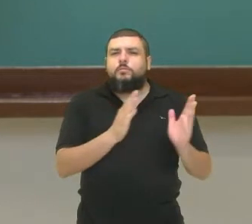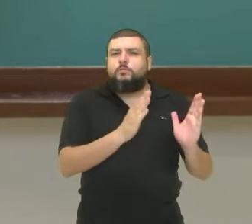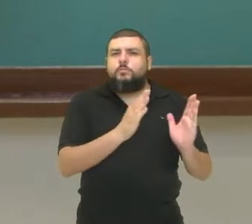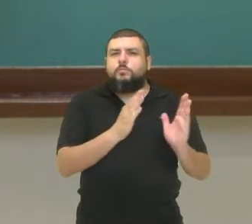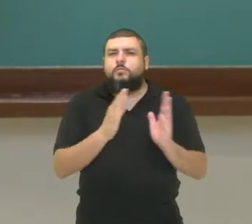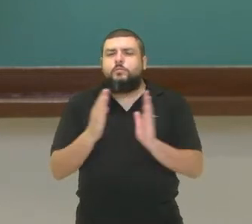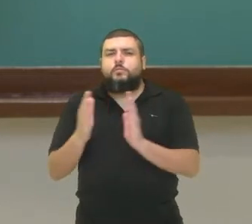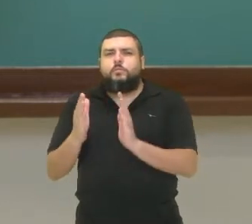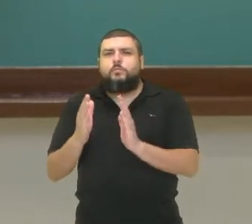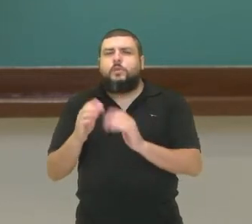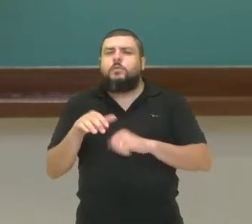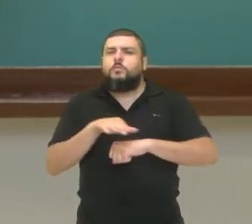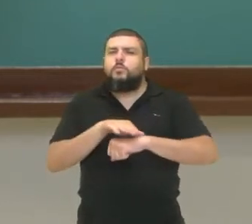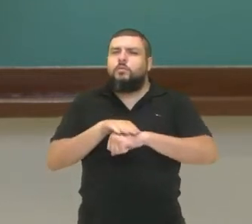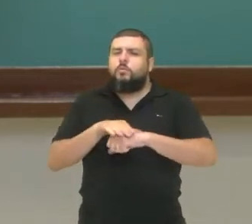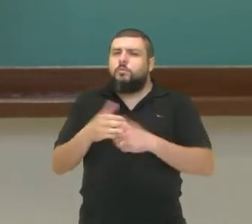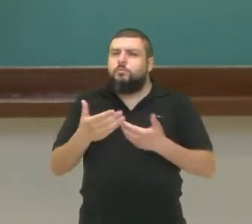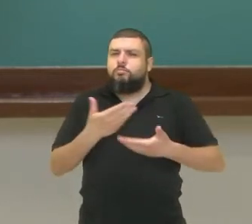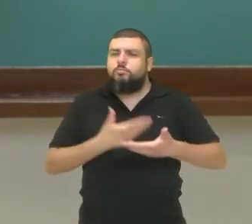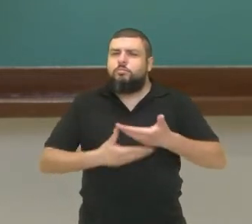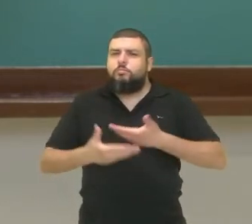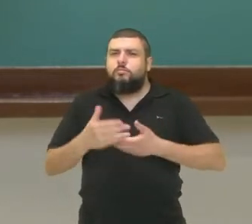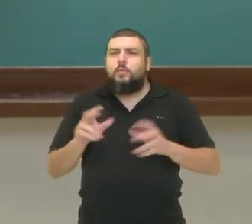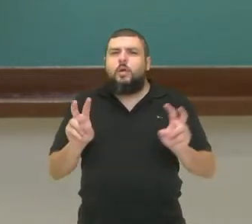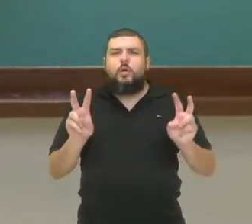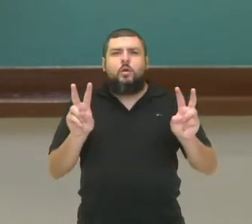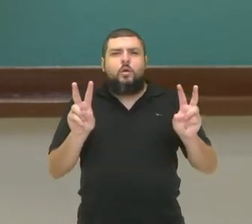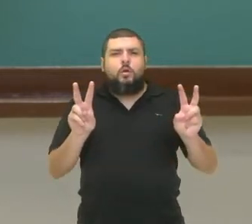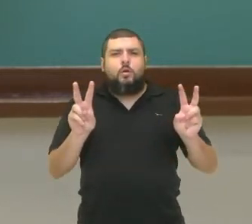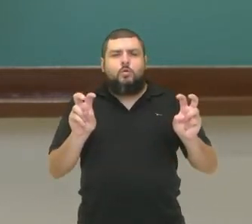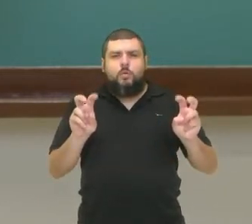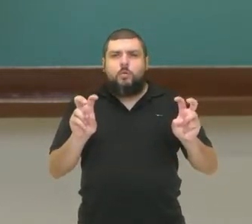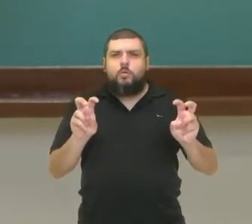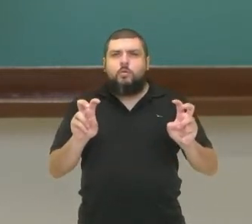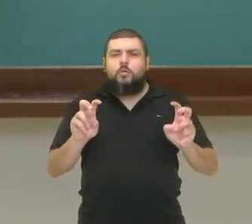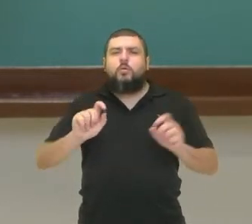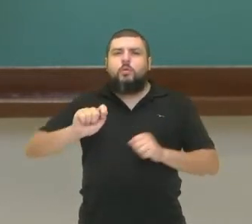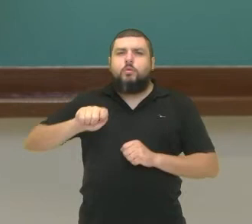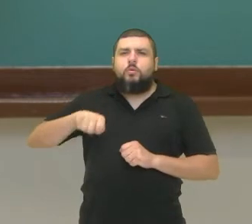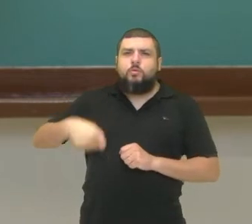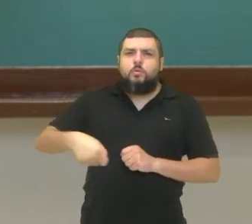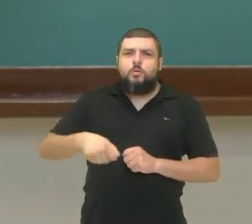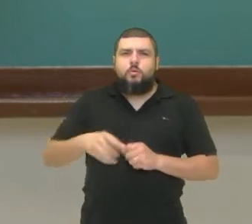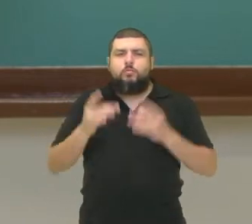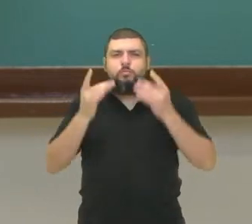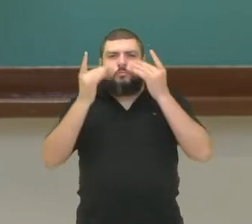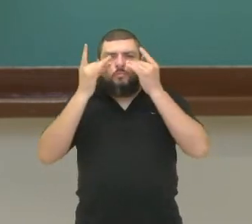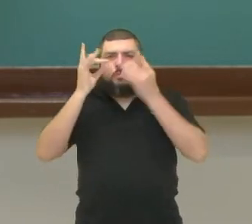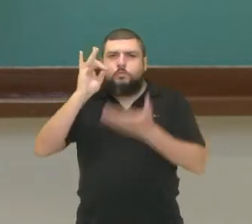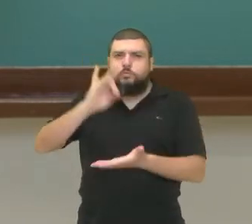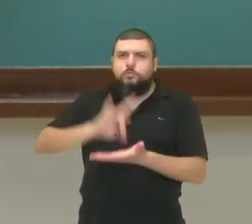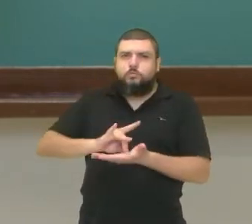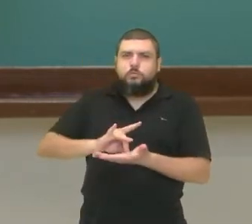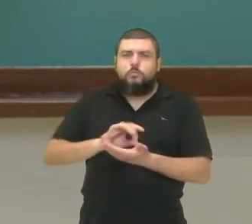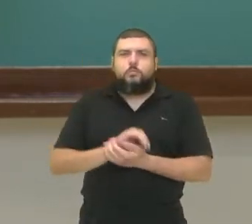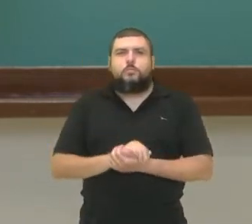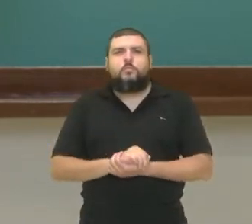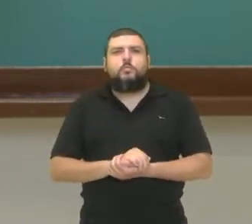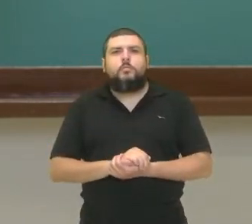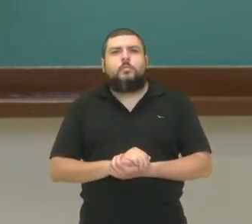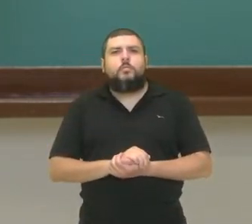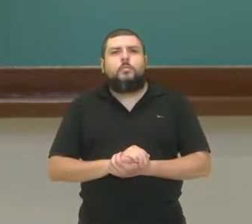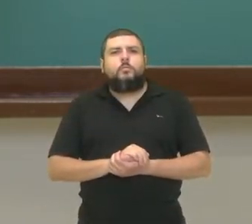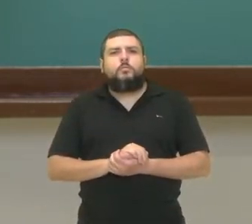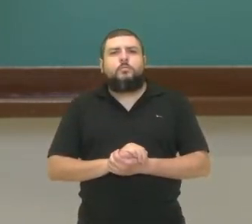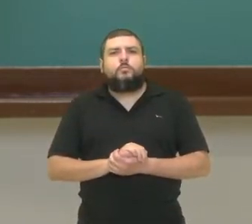um assunto que eu gosto muito, que dentro da arte nós chamamos de realismo. O realismo nos